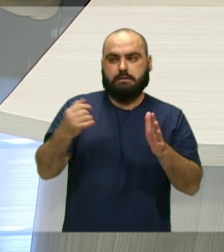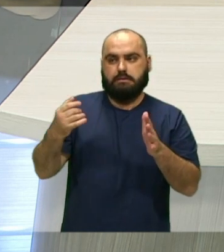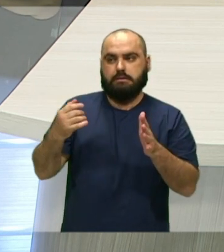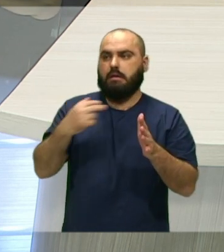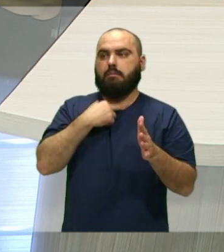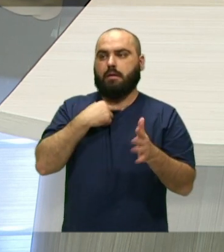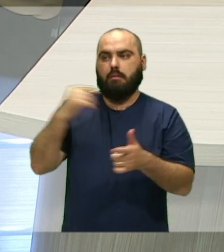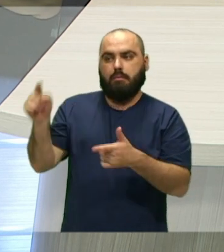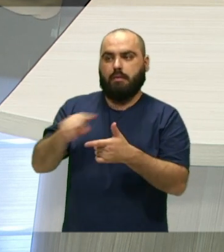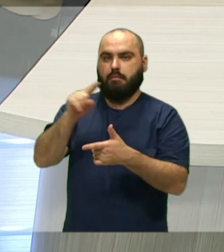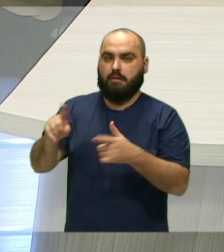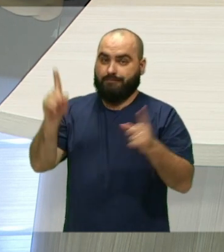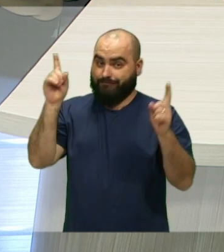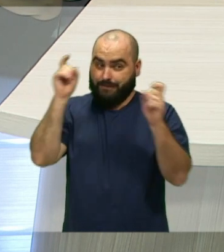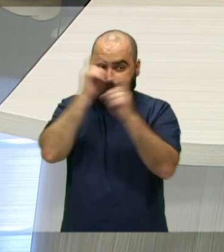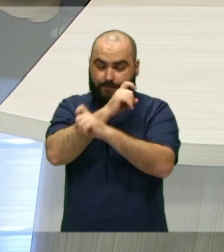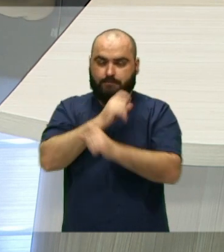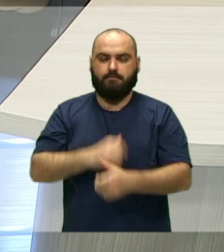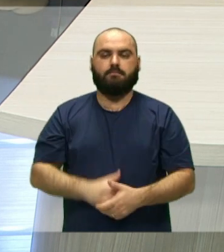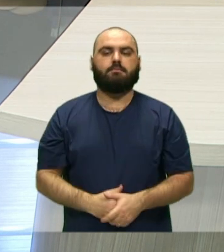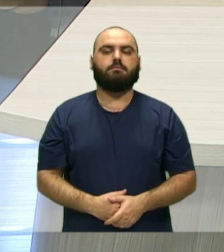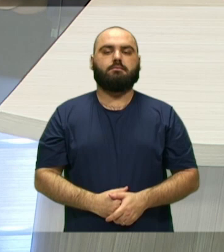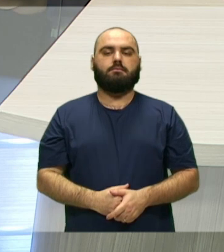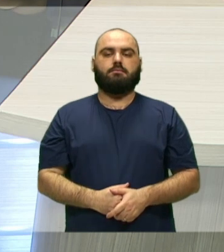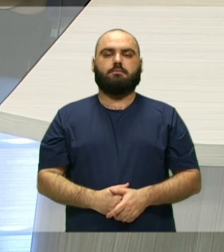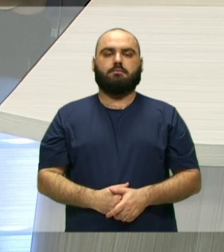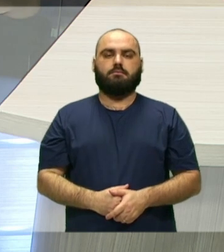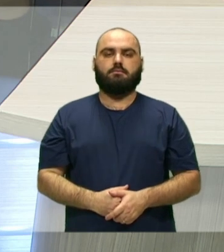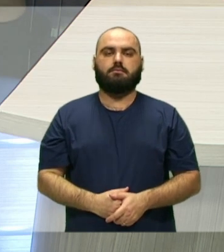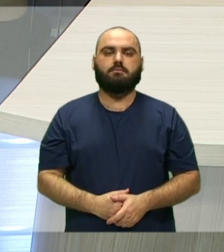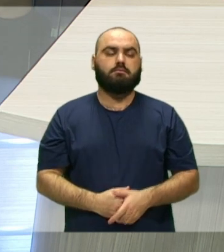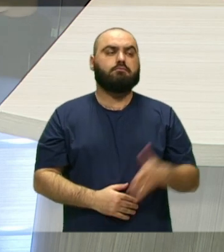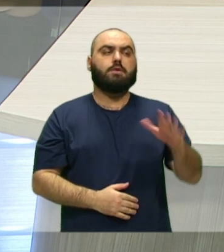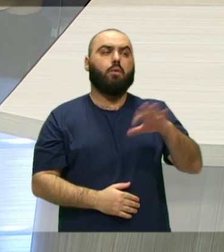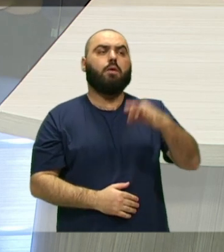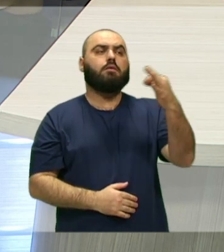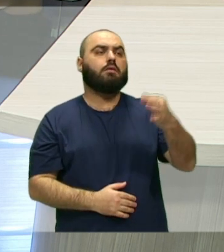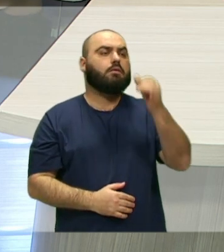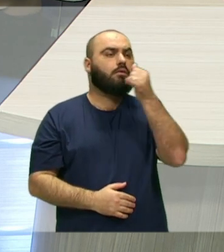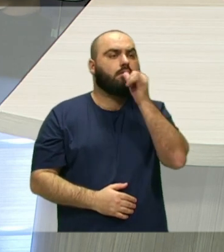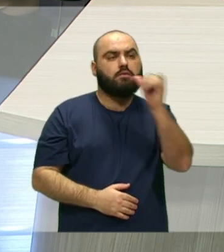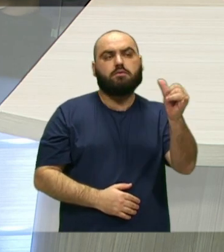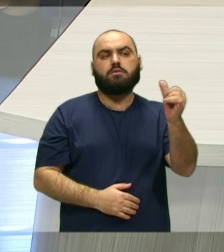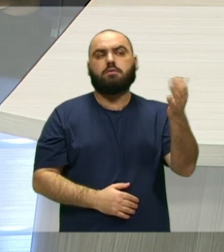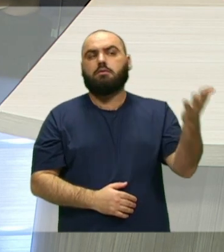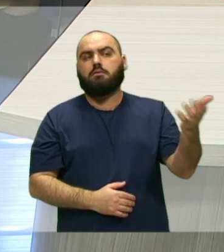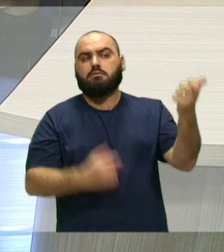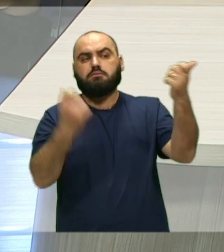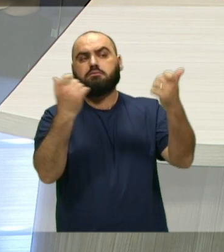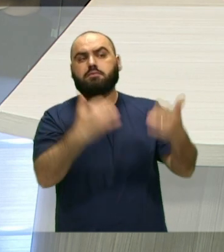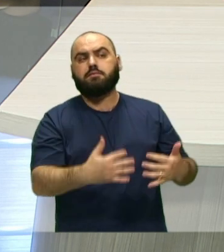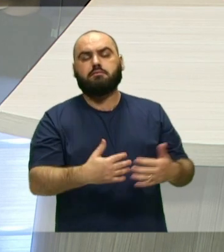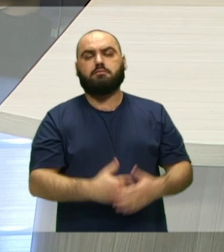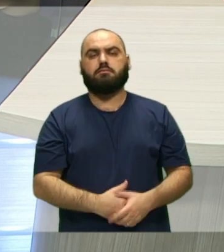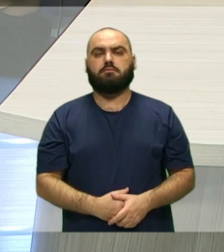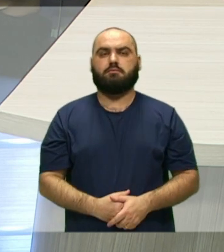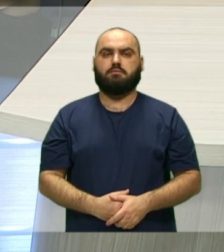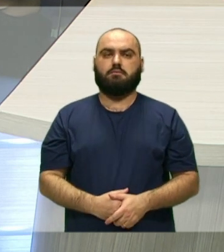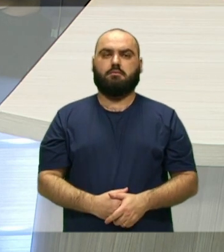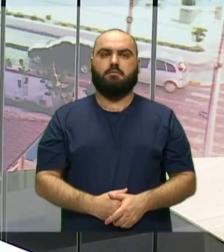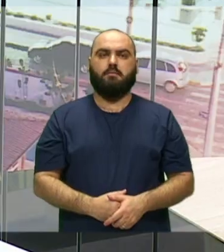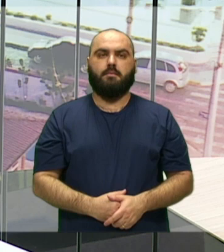difícil né sim e sobre o o programa de eficiência energética Felipe O que que a gente pode destacar eh acho que